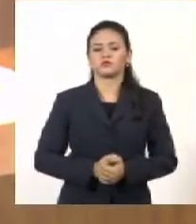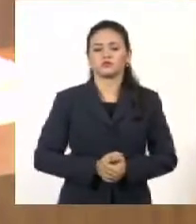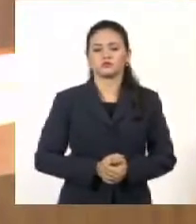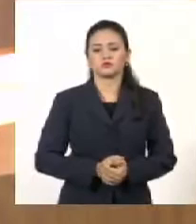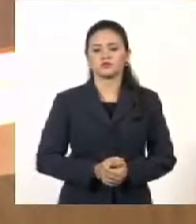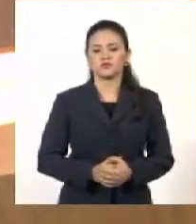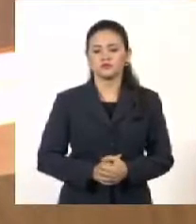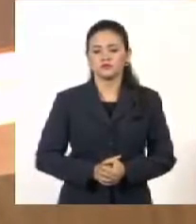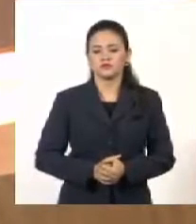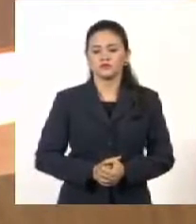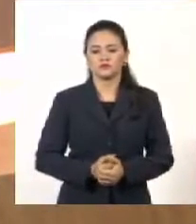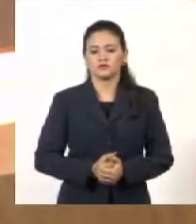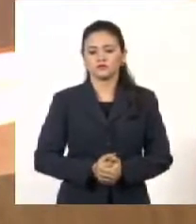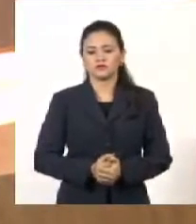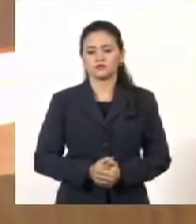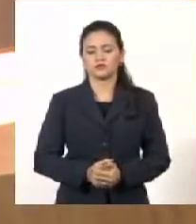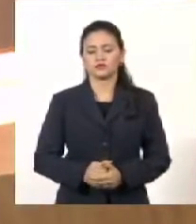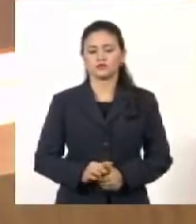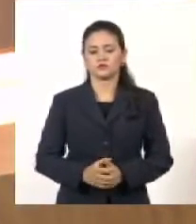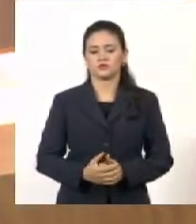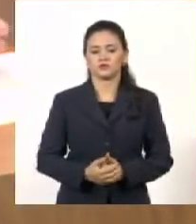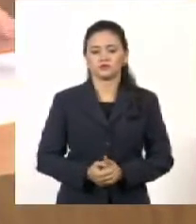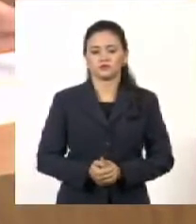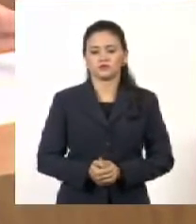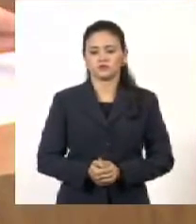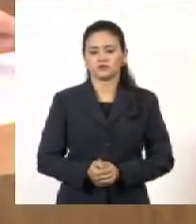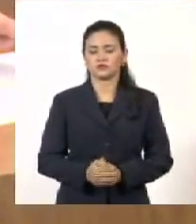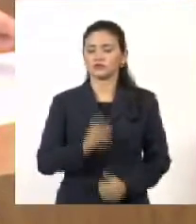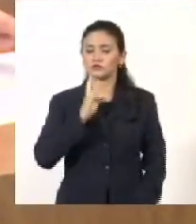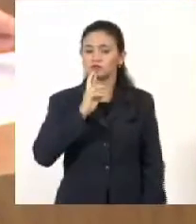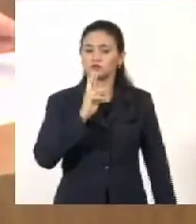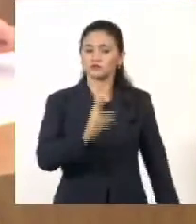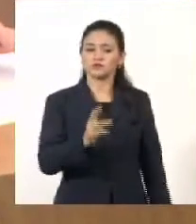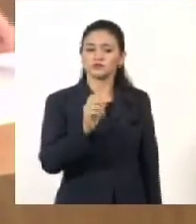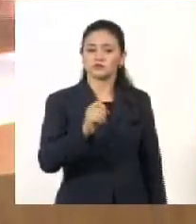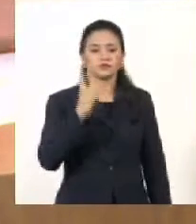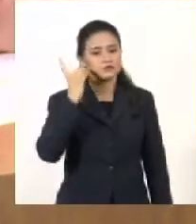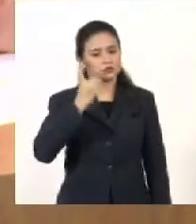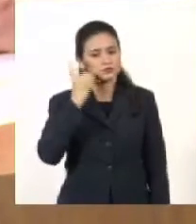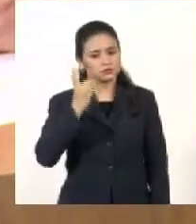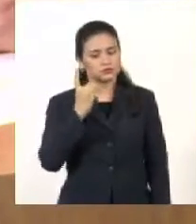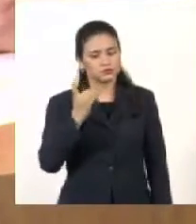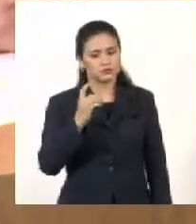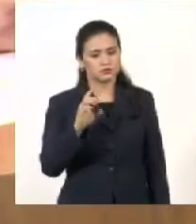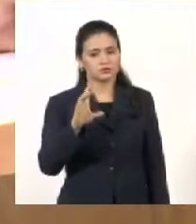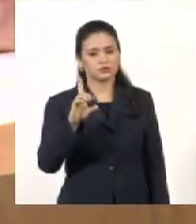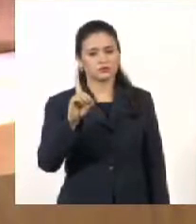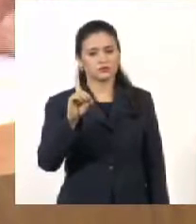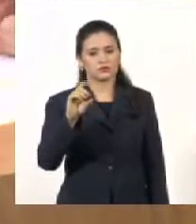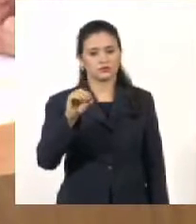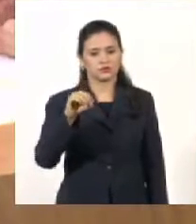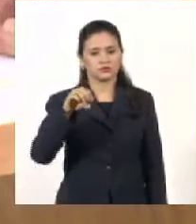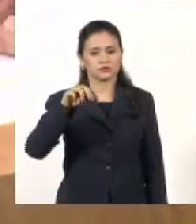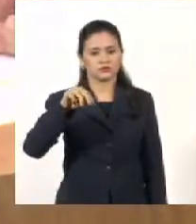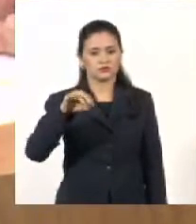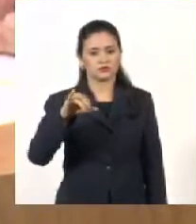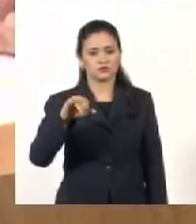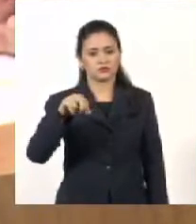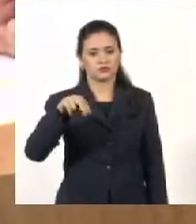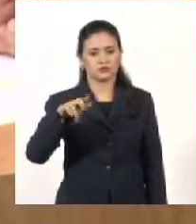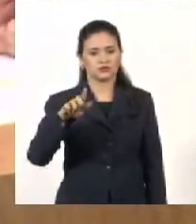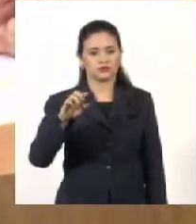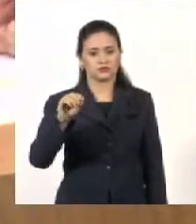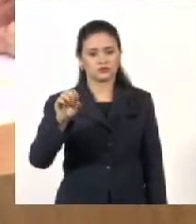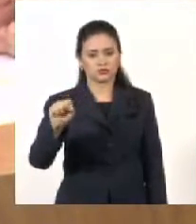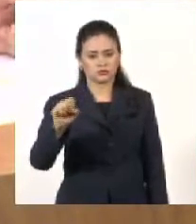é para responder às acusações que o deputado Domingos Erinaldo fez